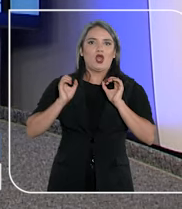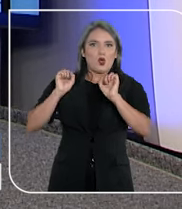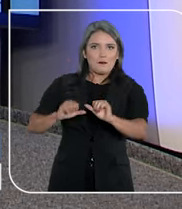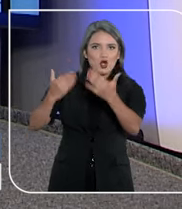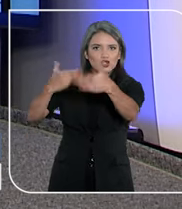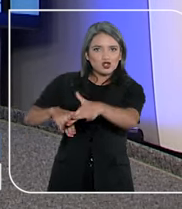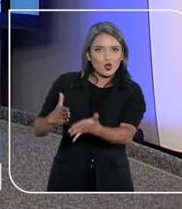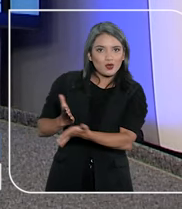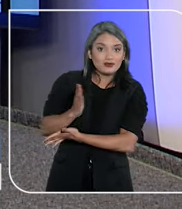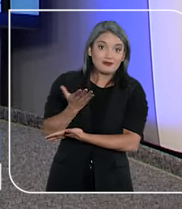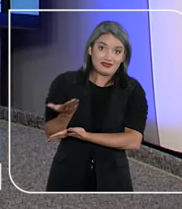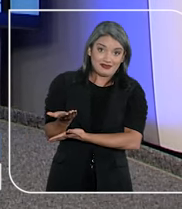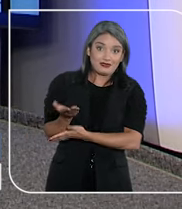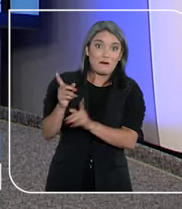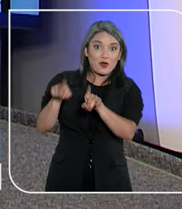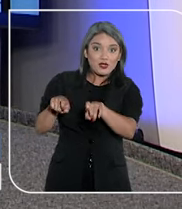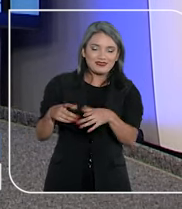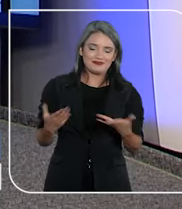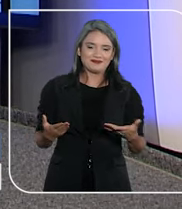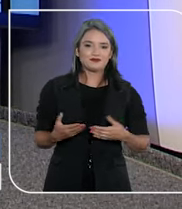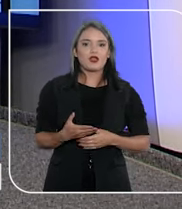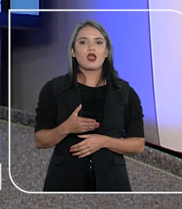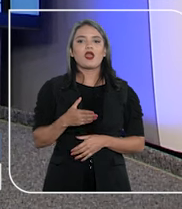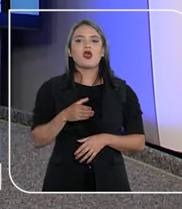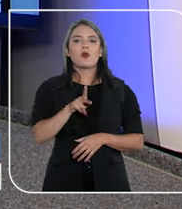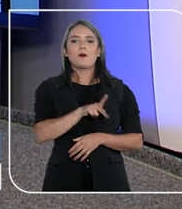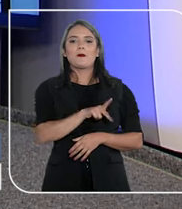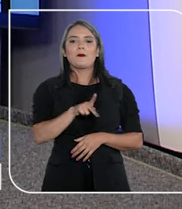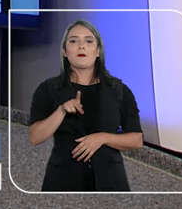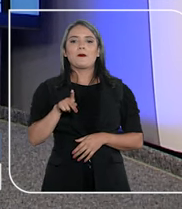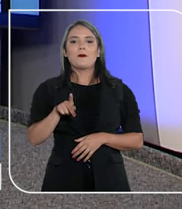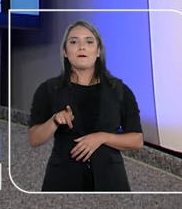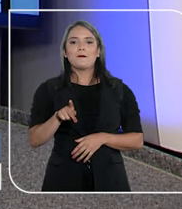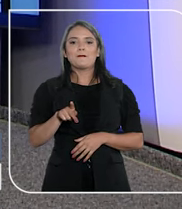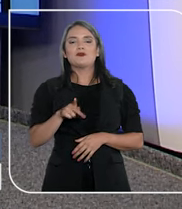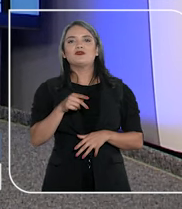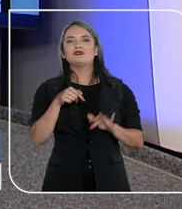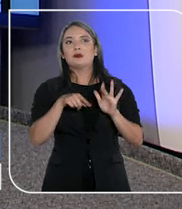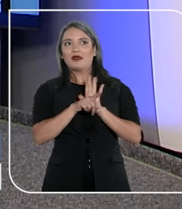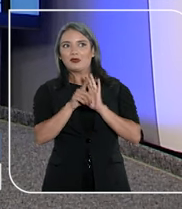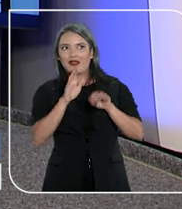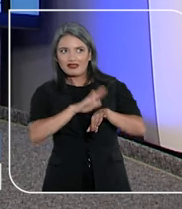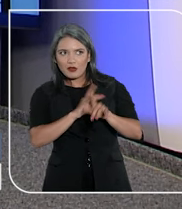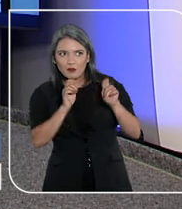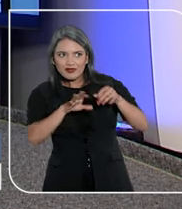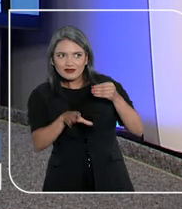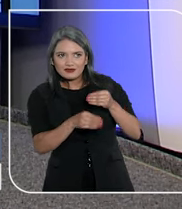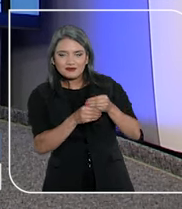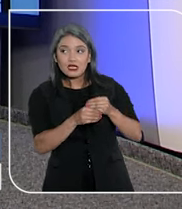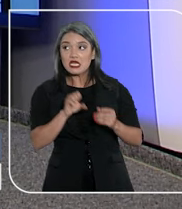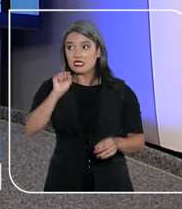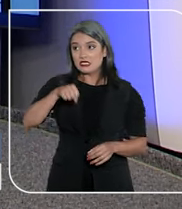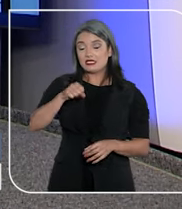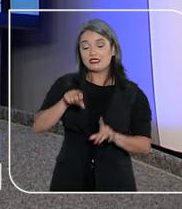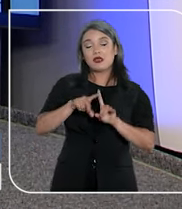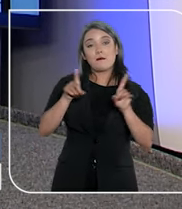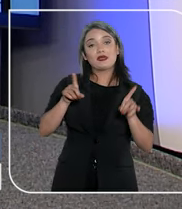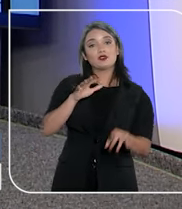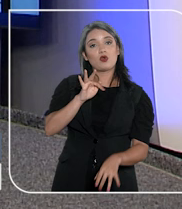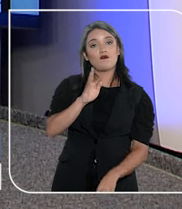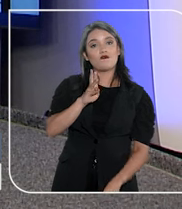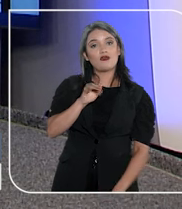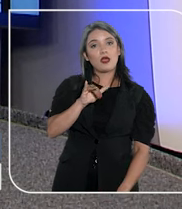Renan, gostaria de ouvir. Por favor. Nós temos tempo, Fátima? Claro, por favor. Inclusive, em relação a esse último ponto aí que o doutor Fábio falou